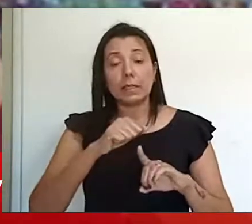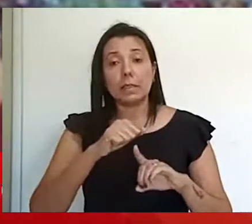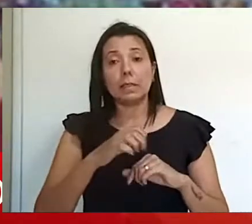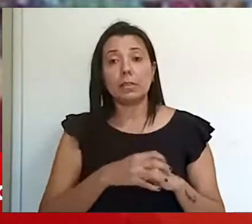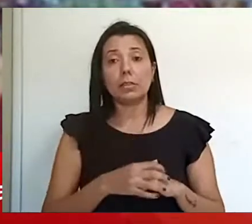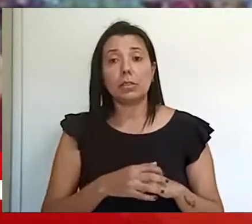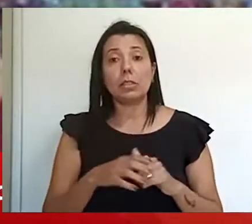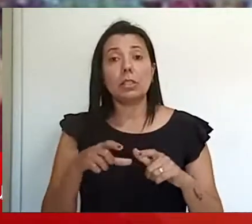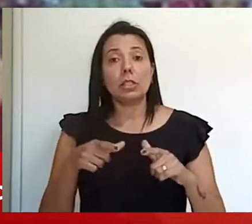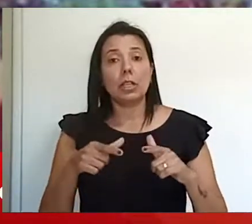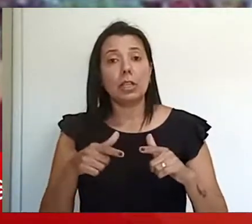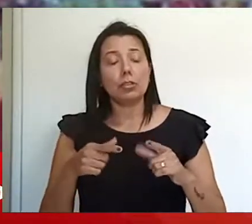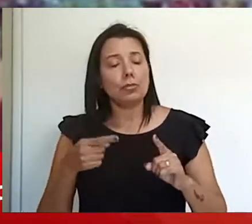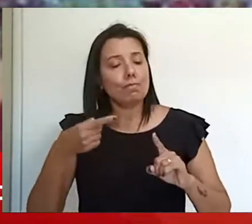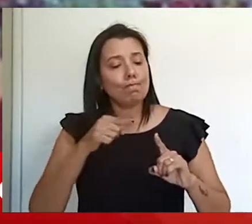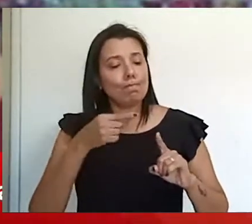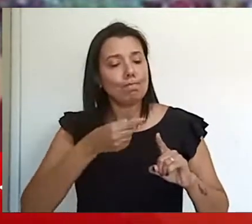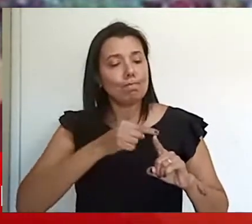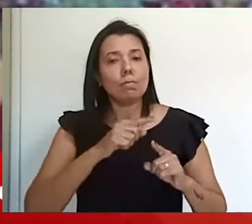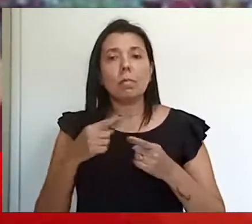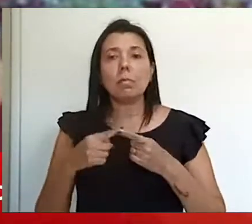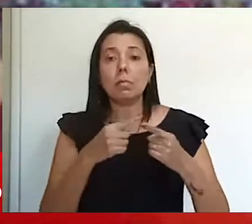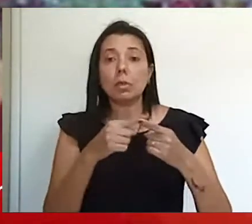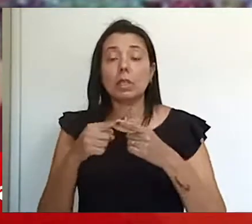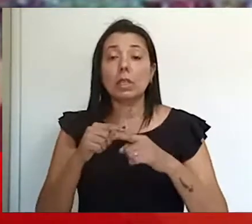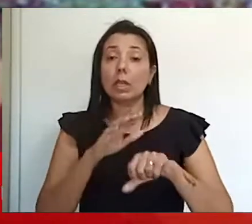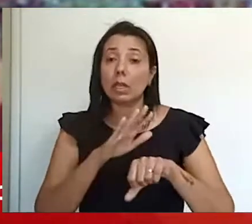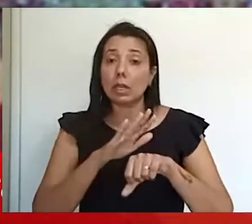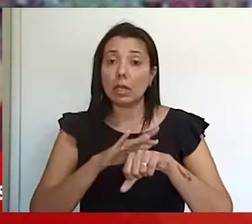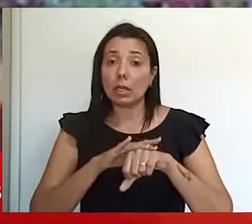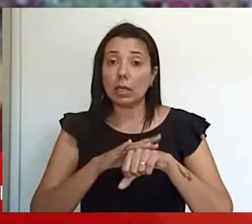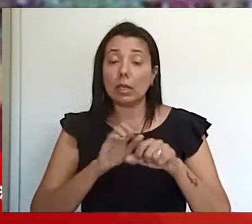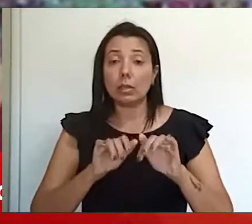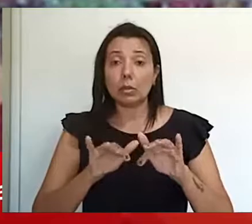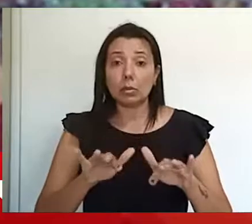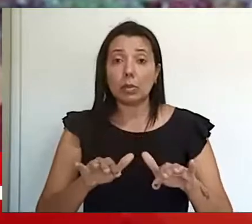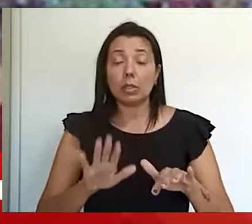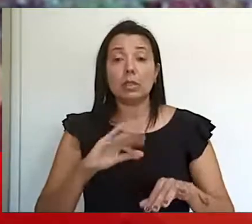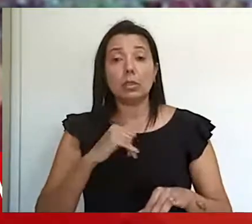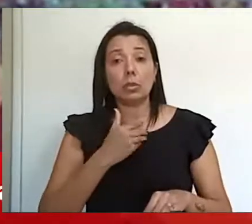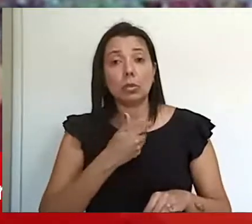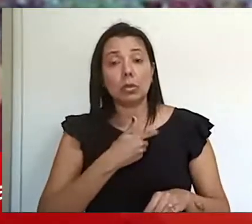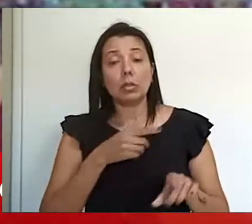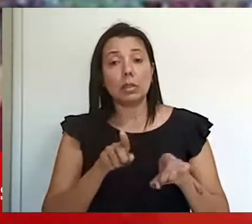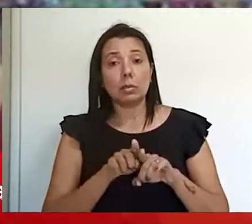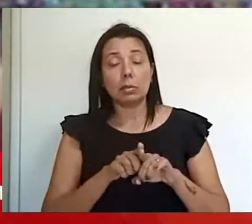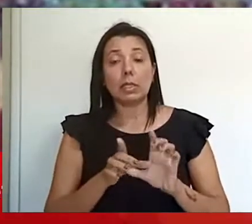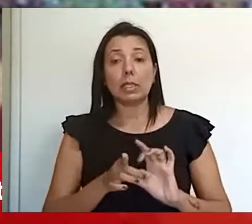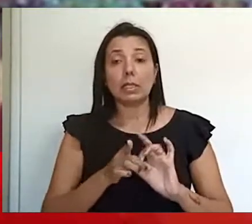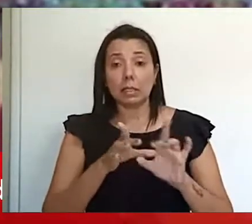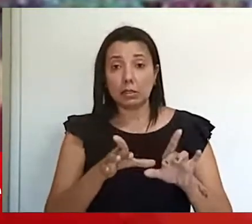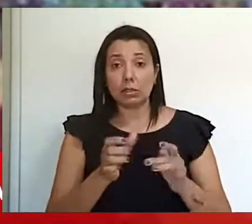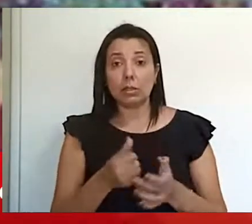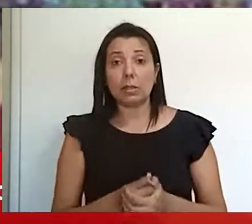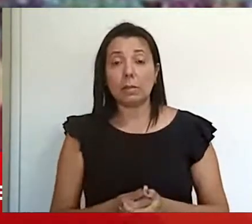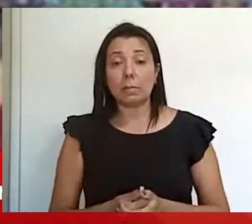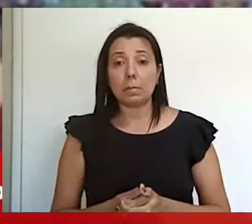desafios, porque essa pandemia, além de mostrar e evidenciar a profundidade